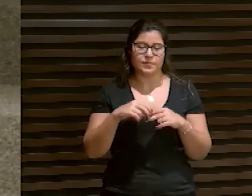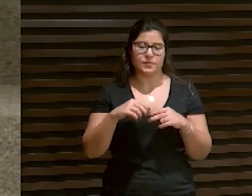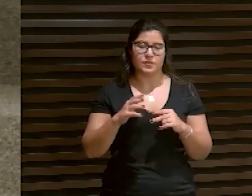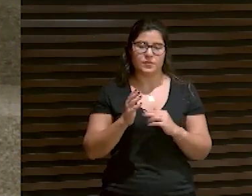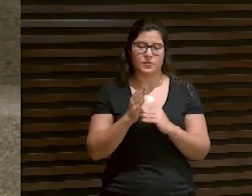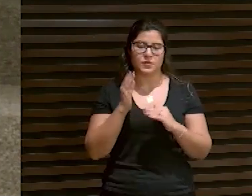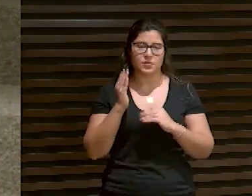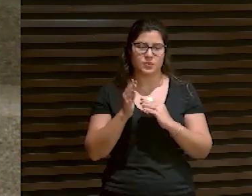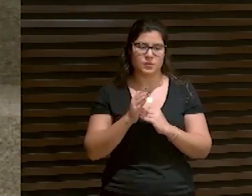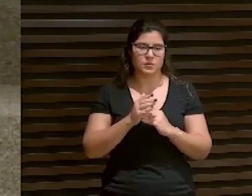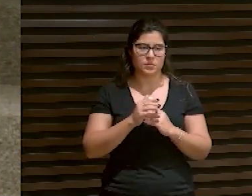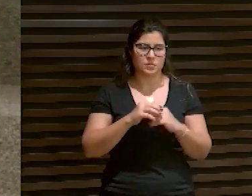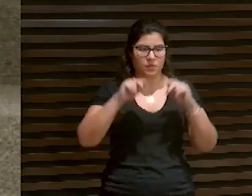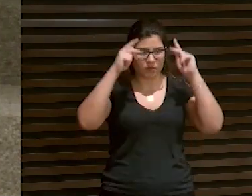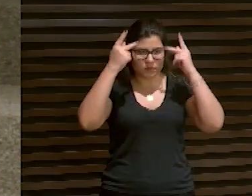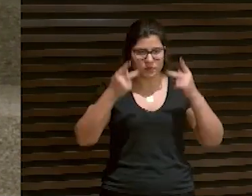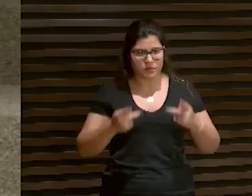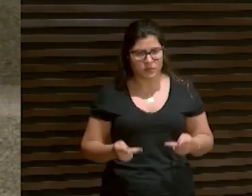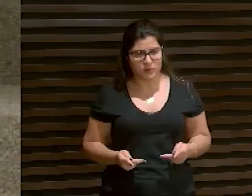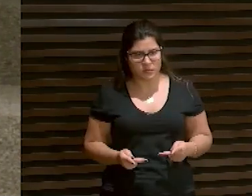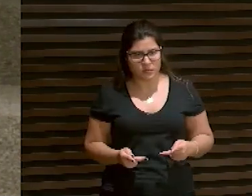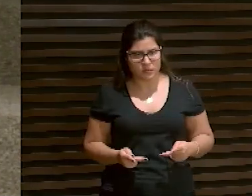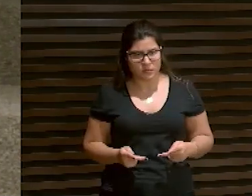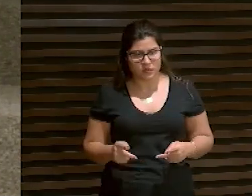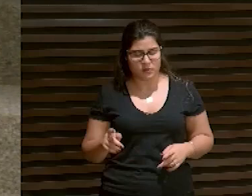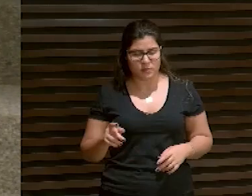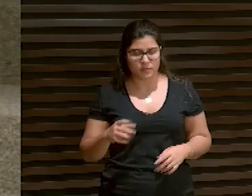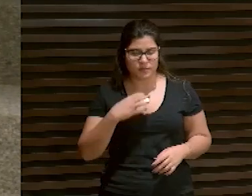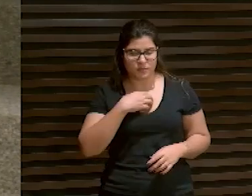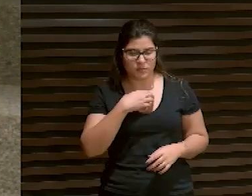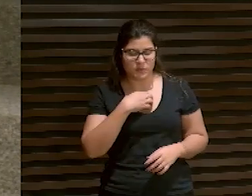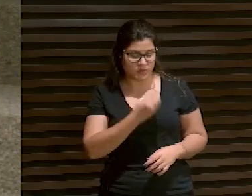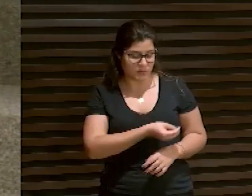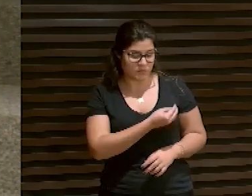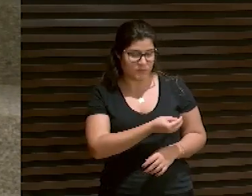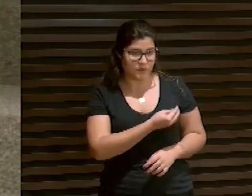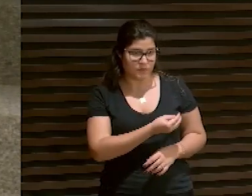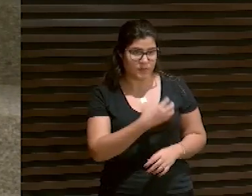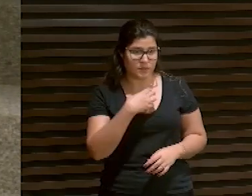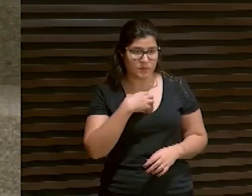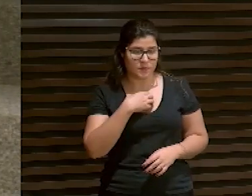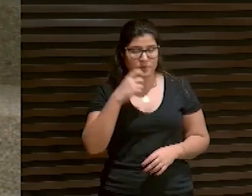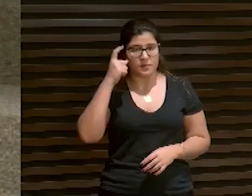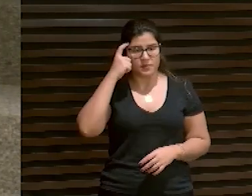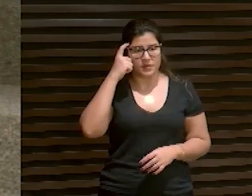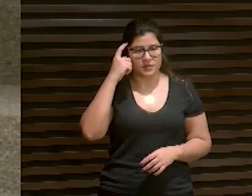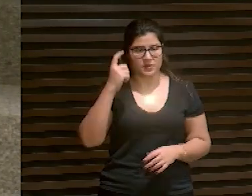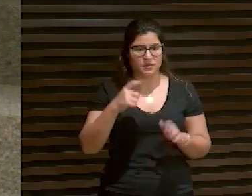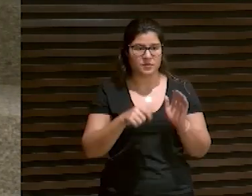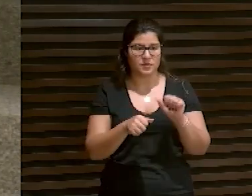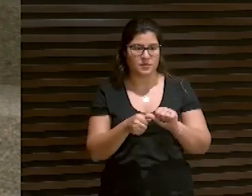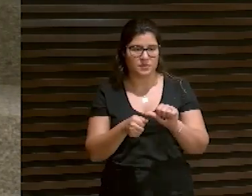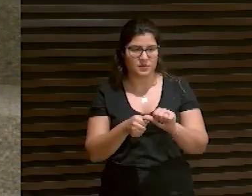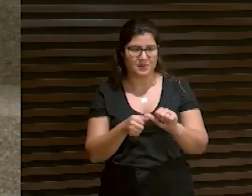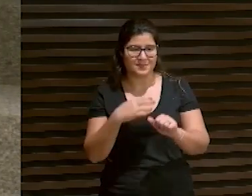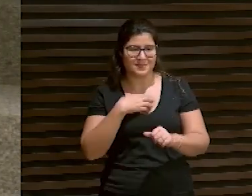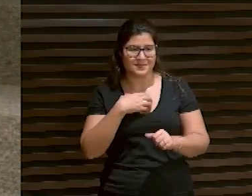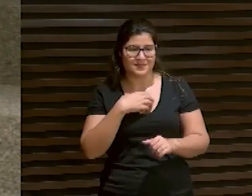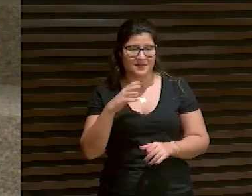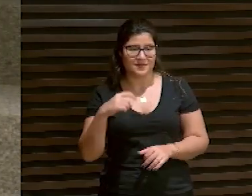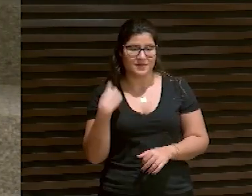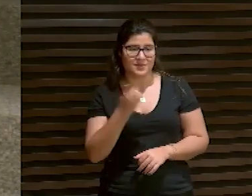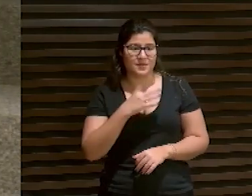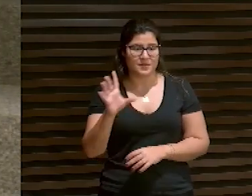afetada, as nossas relações, a forma como nós vivemos neste mundo, a forma como nós pensamos, agimos, a forma como nós